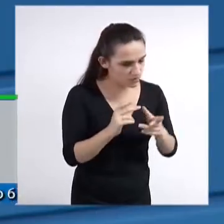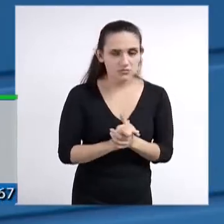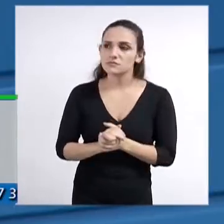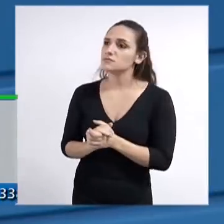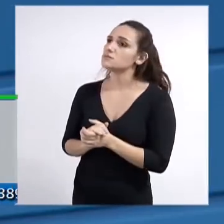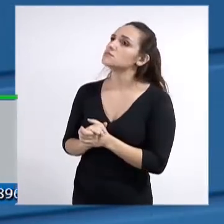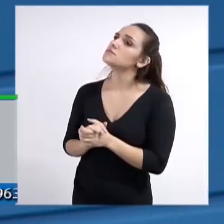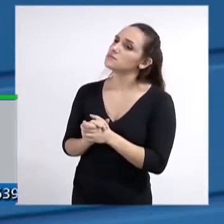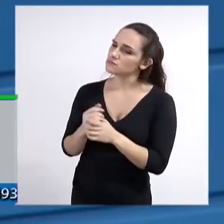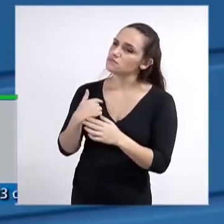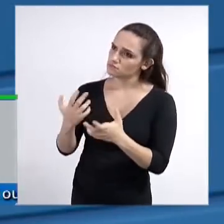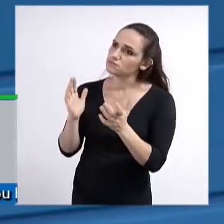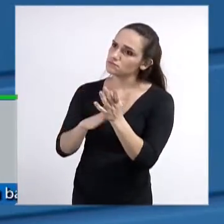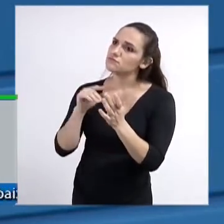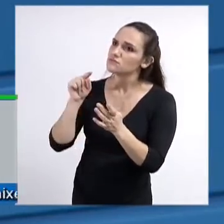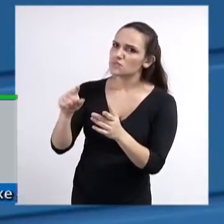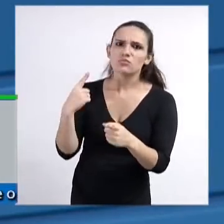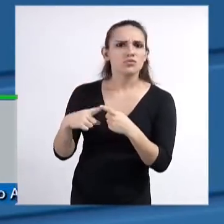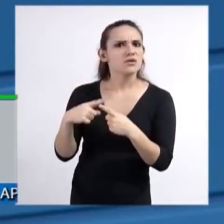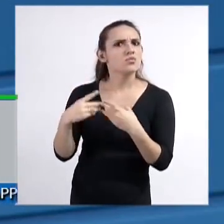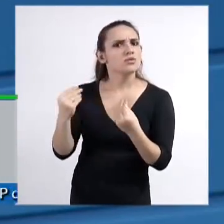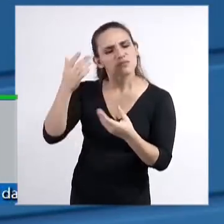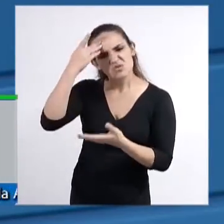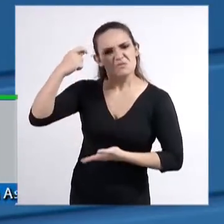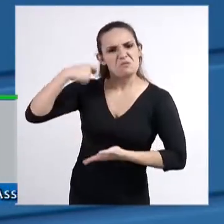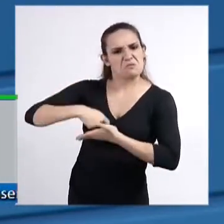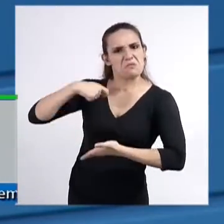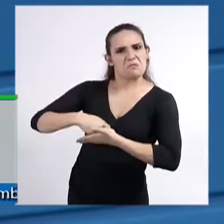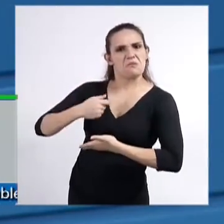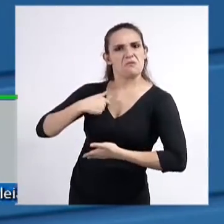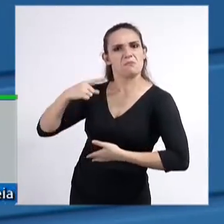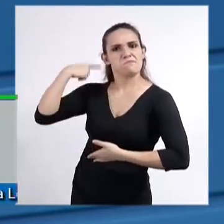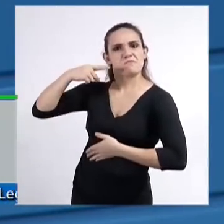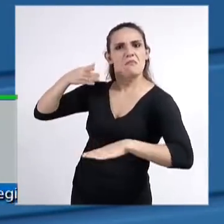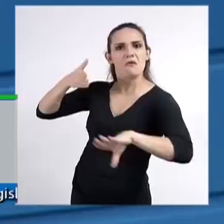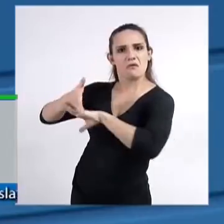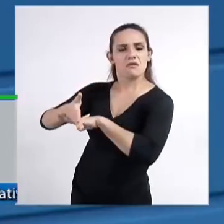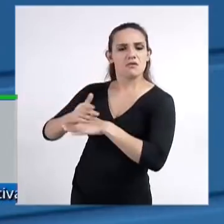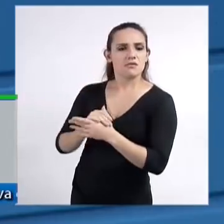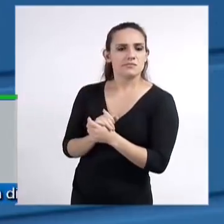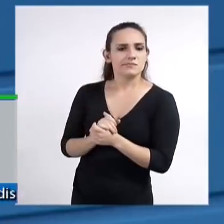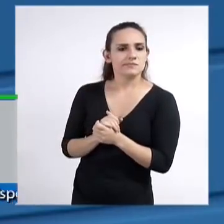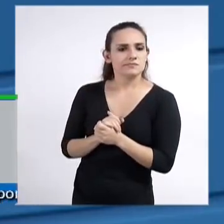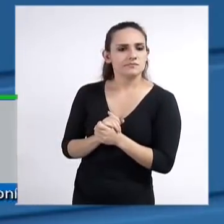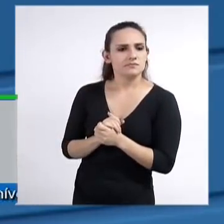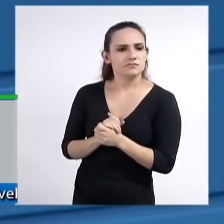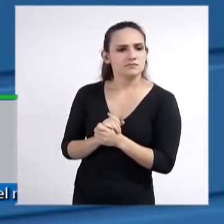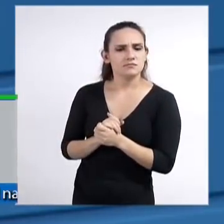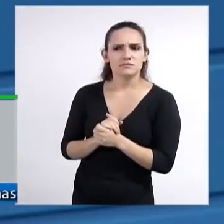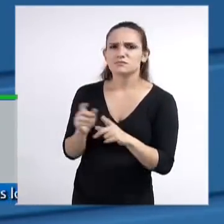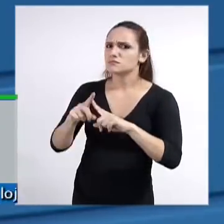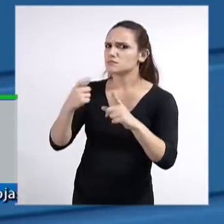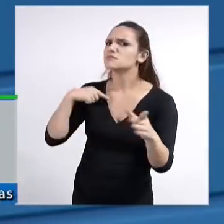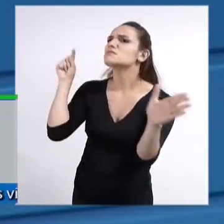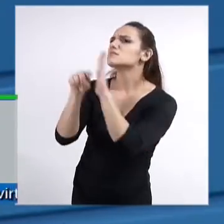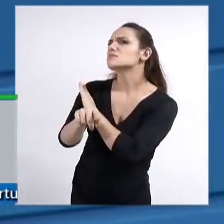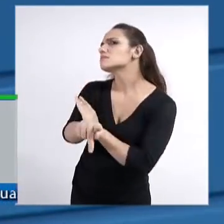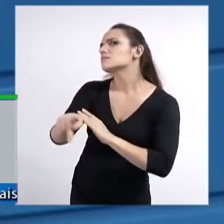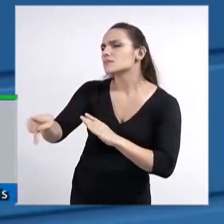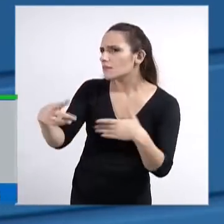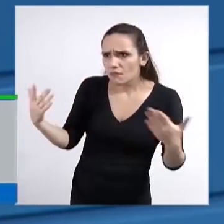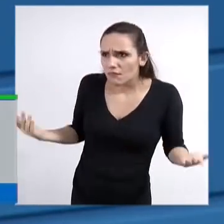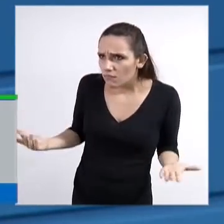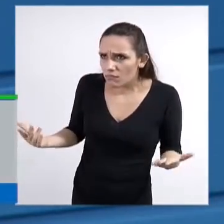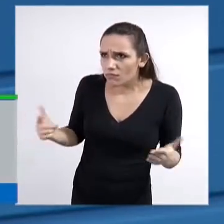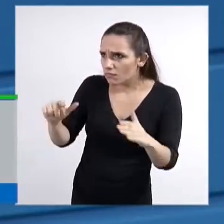cobrado por várias pessoas que convidaram para o evento. Eu sou advogado e fiz a indagação ao presidente se esta